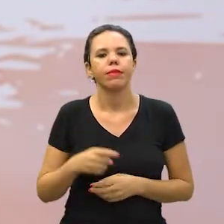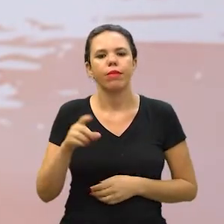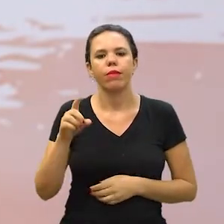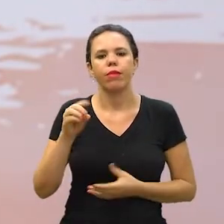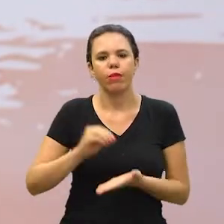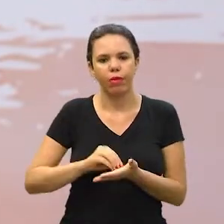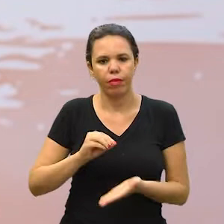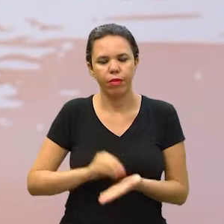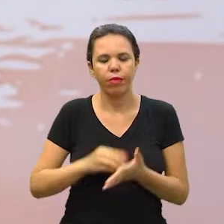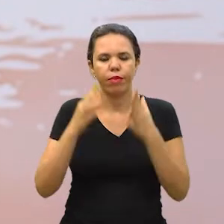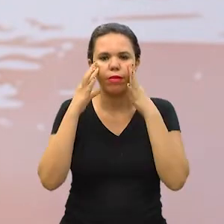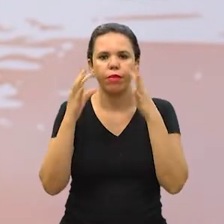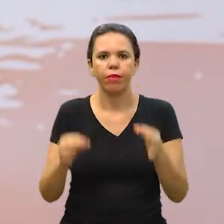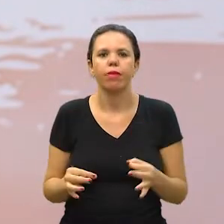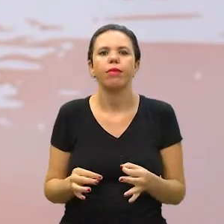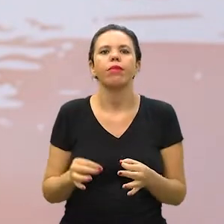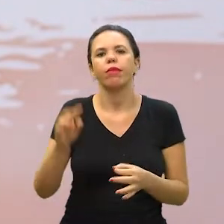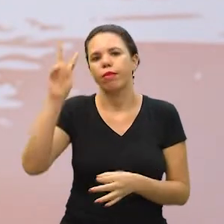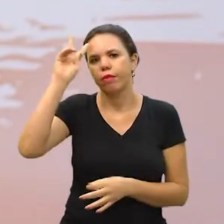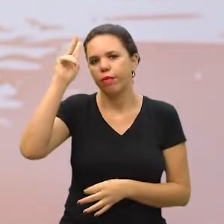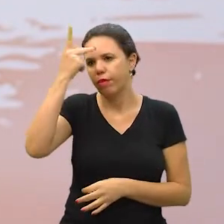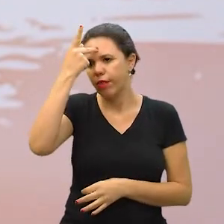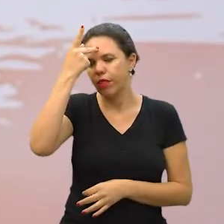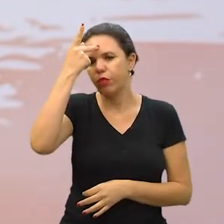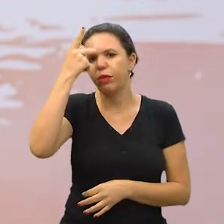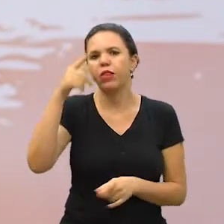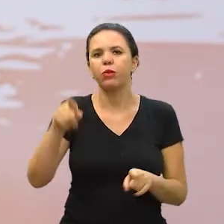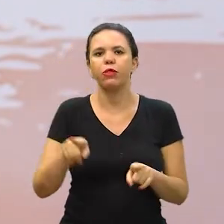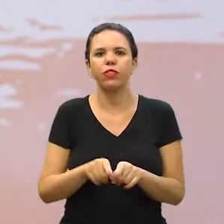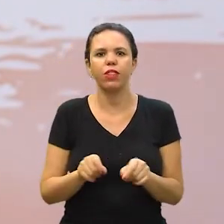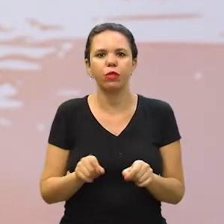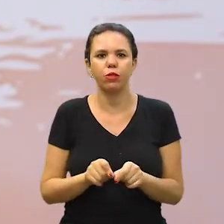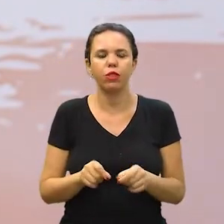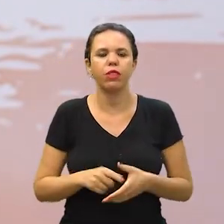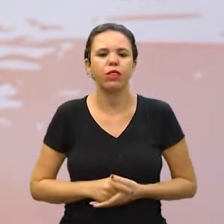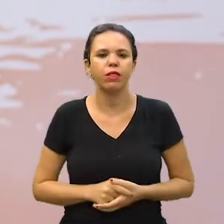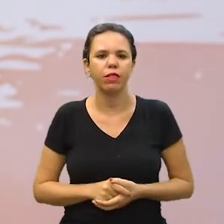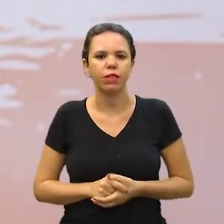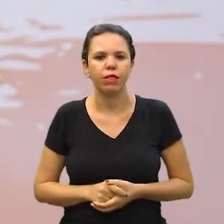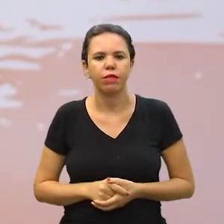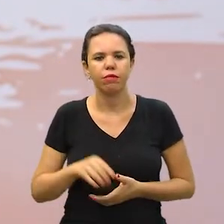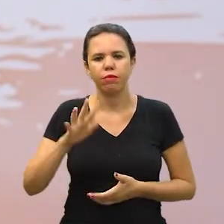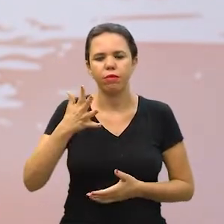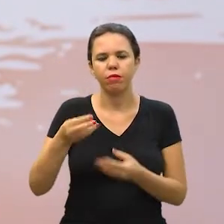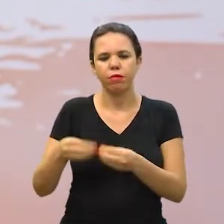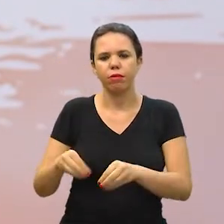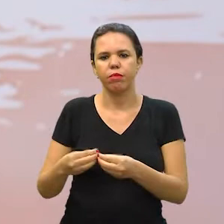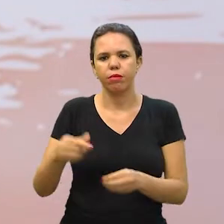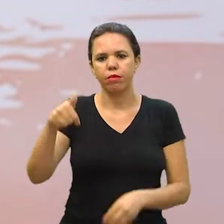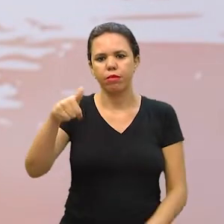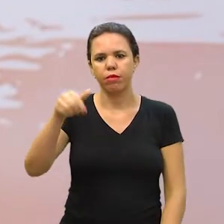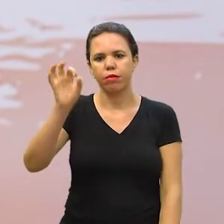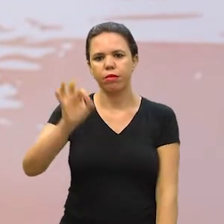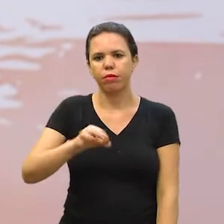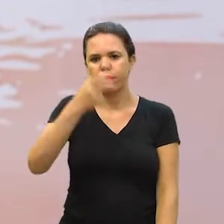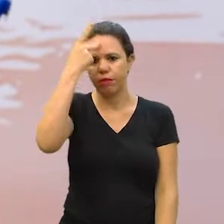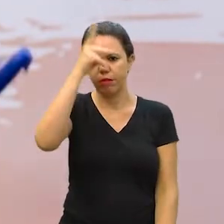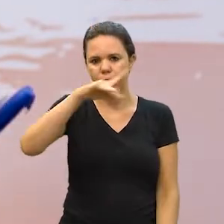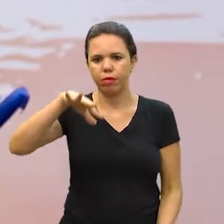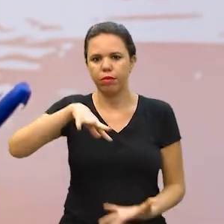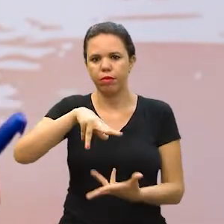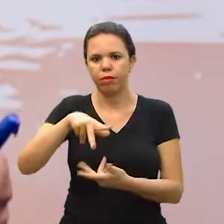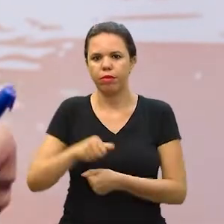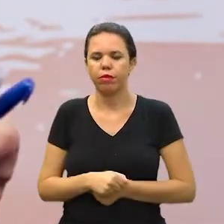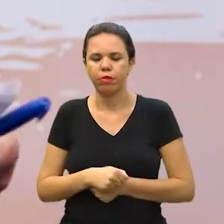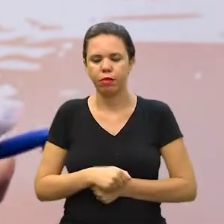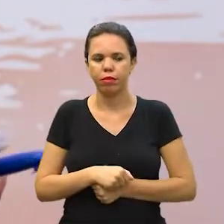transtorno de déficit de atenção e hiperatividade. Transtorno que afeta aí mais ou menos 7% da população